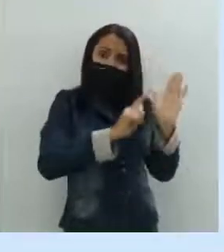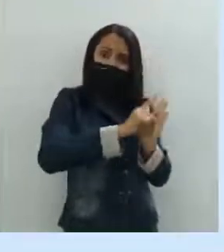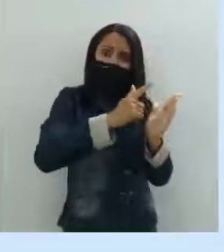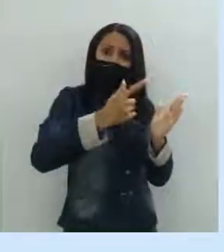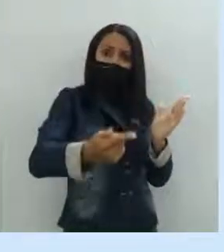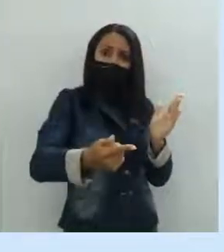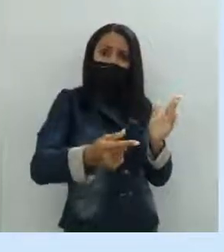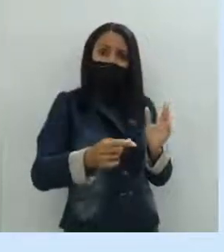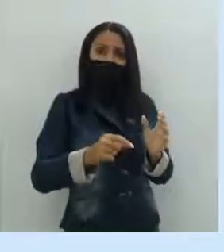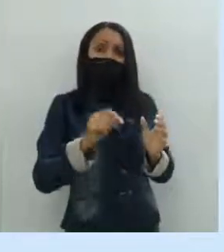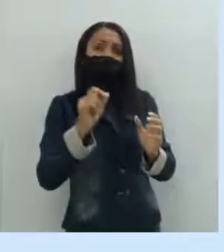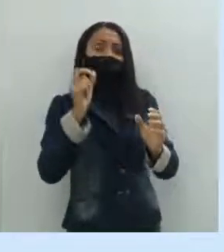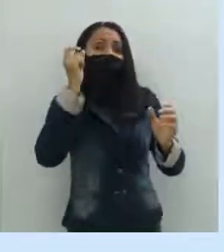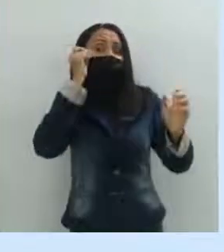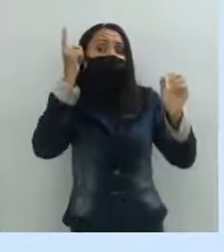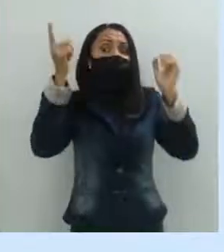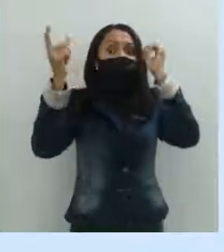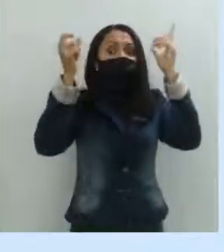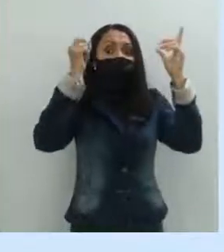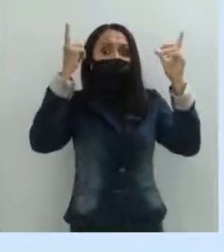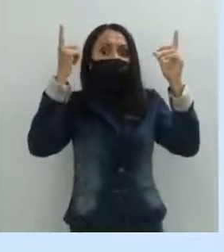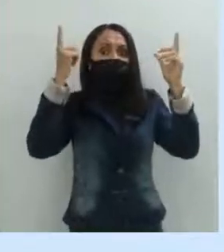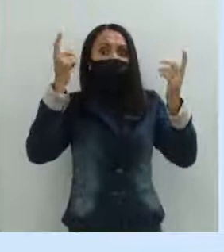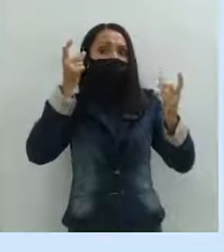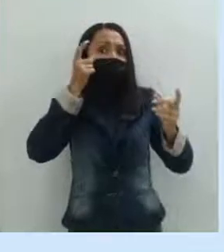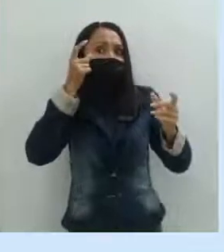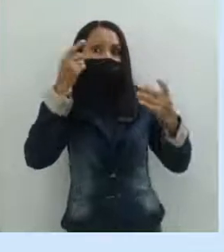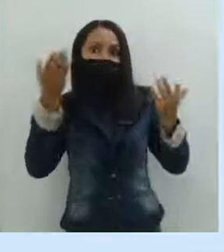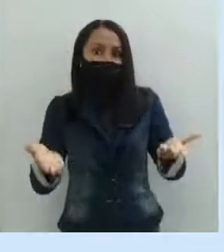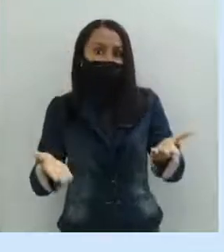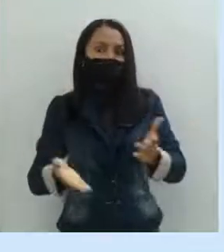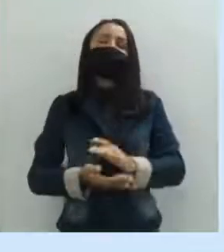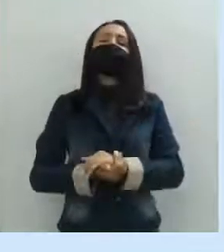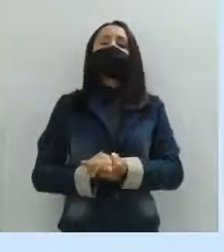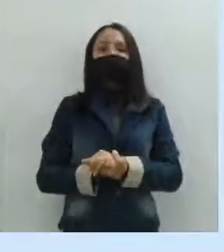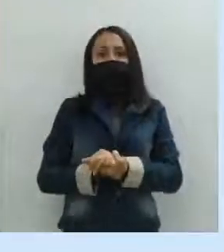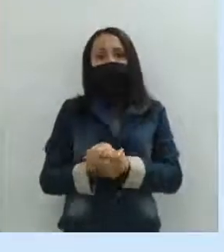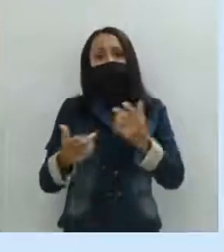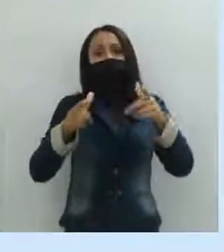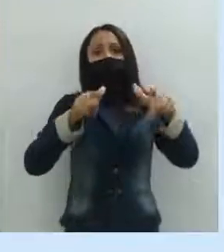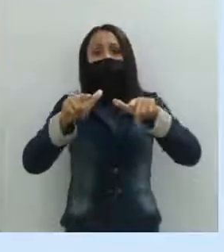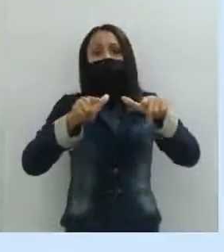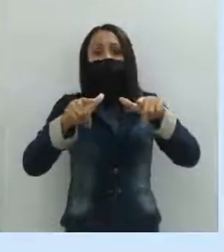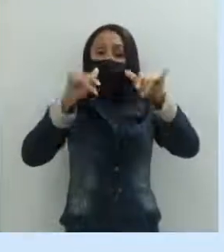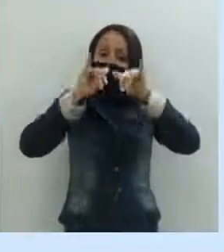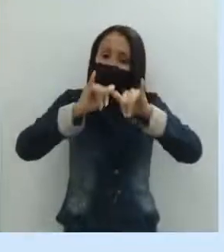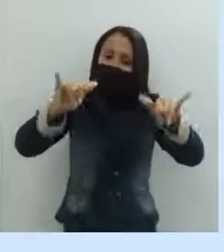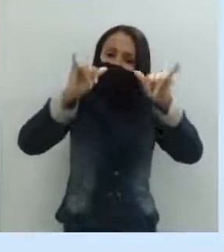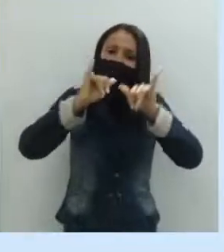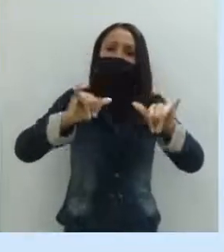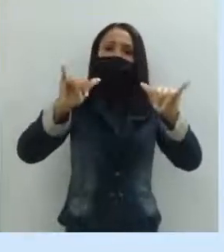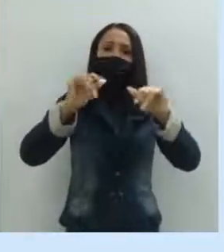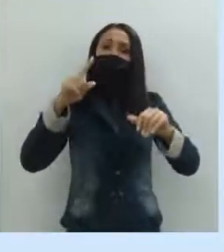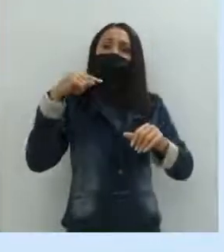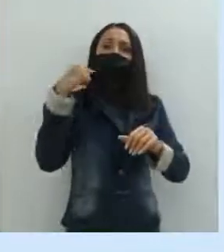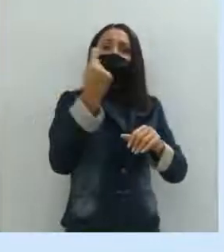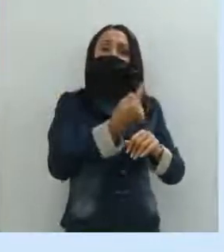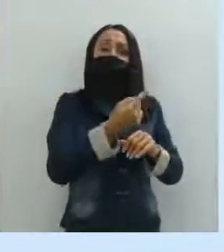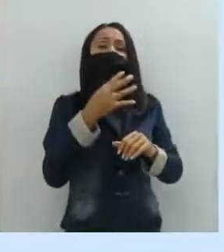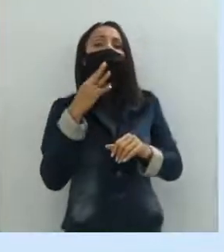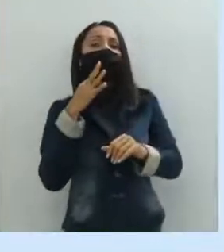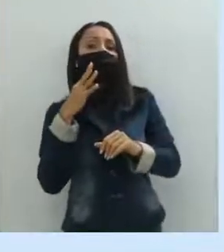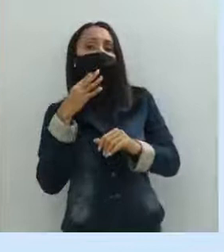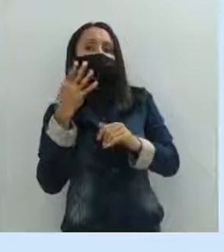que desperta o interesse? É justamente isso, trabalhar a notícia. E nós vamos